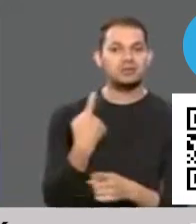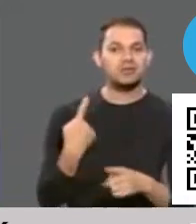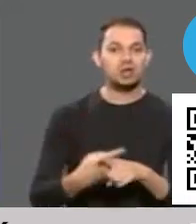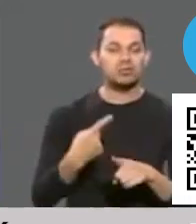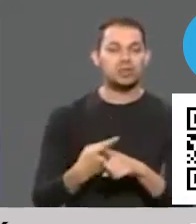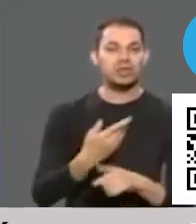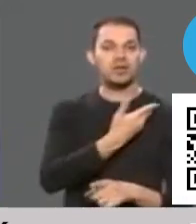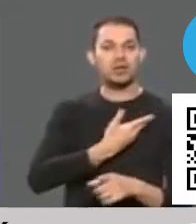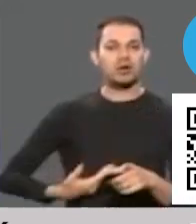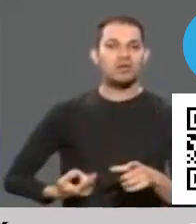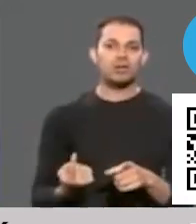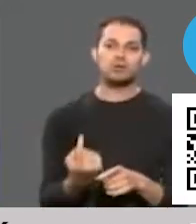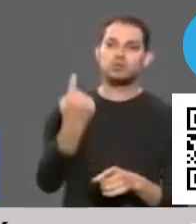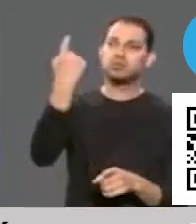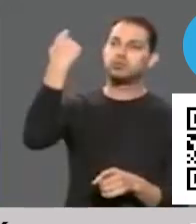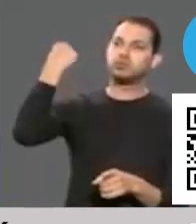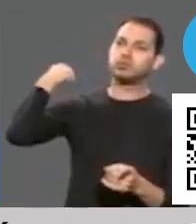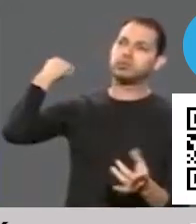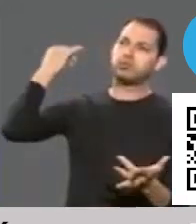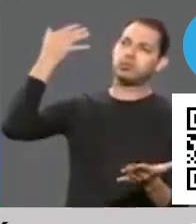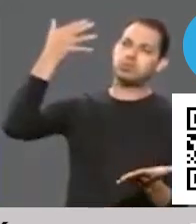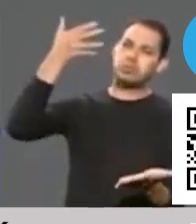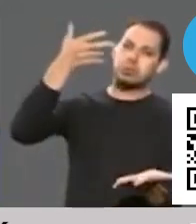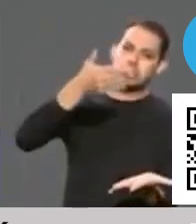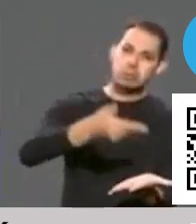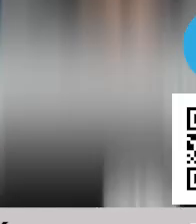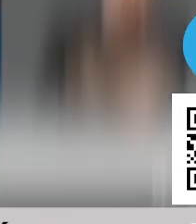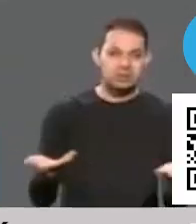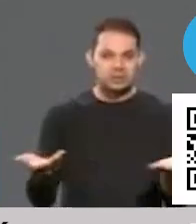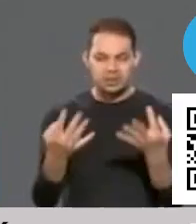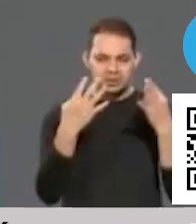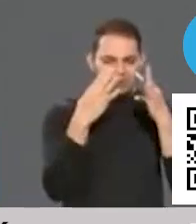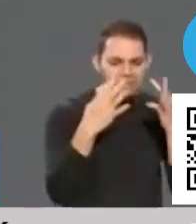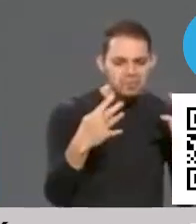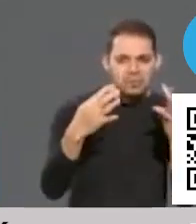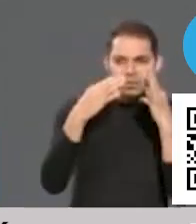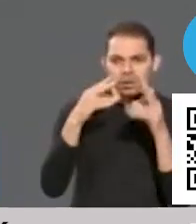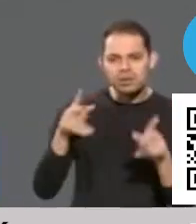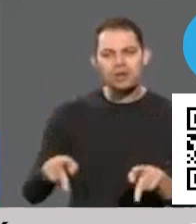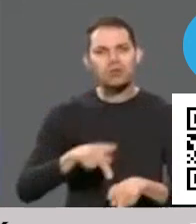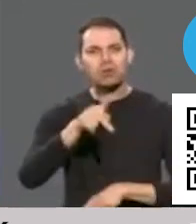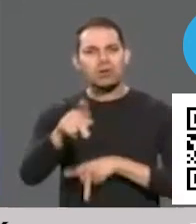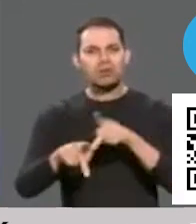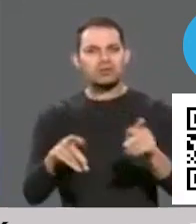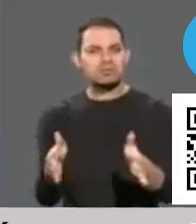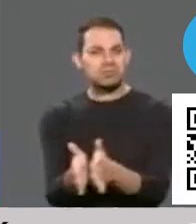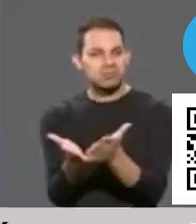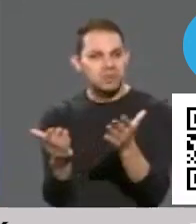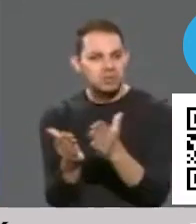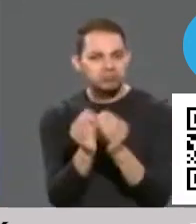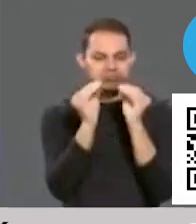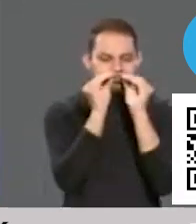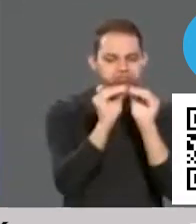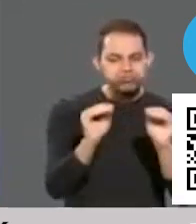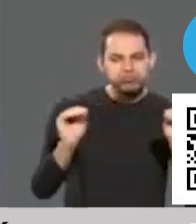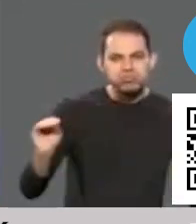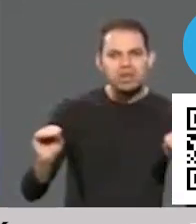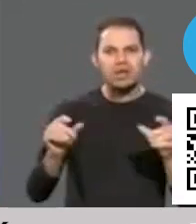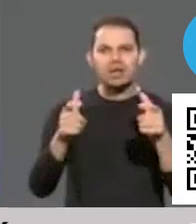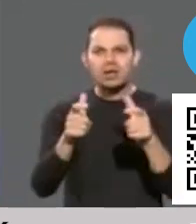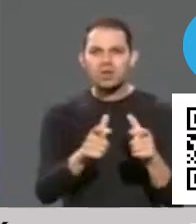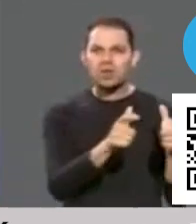governos que nunca se importaram com as populações mais pobres, as populações de rincões